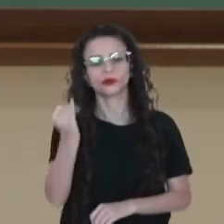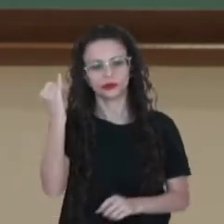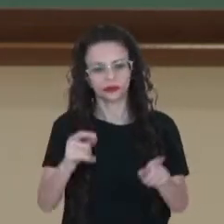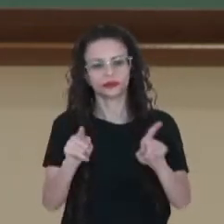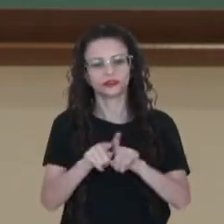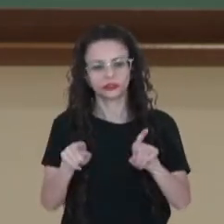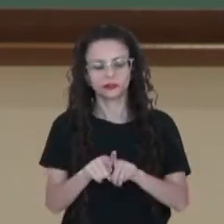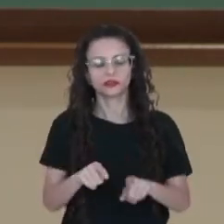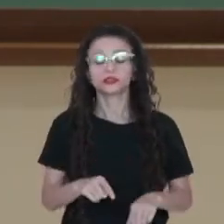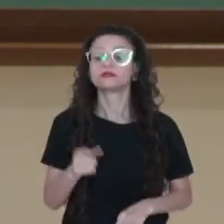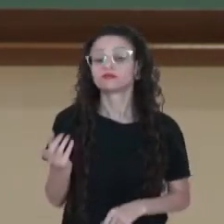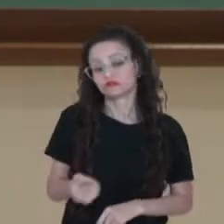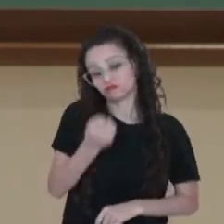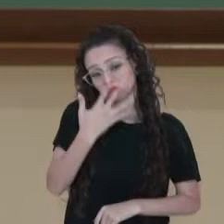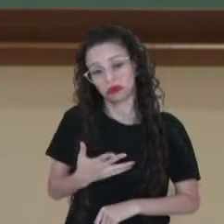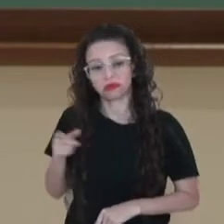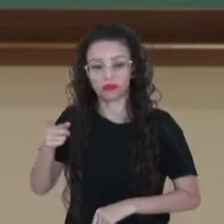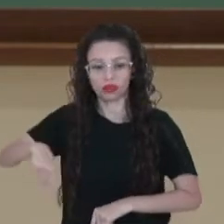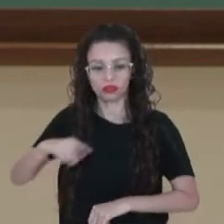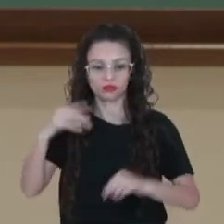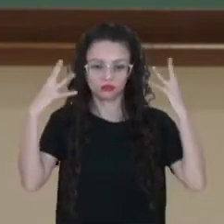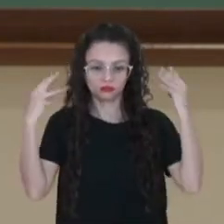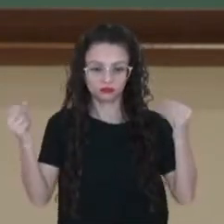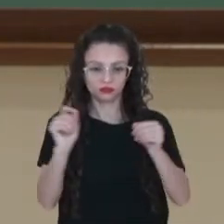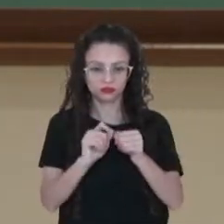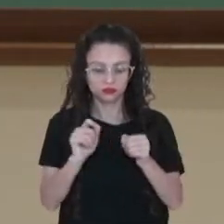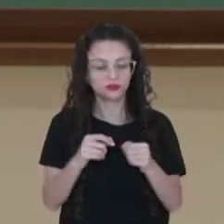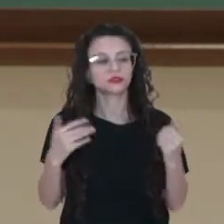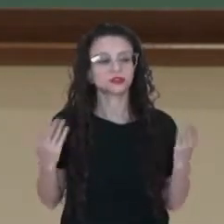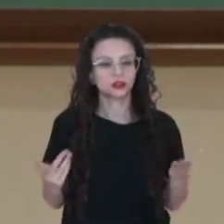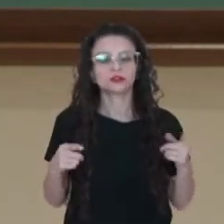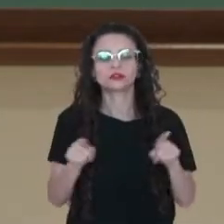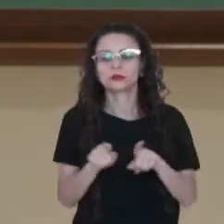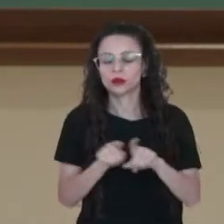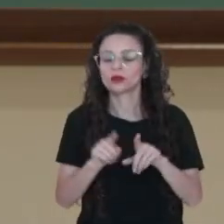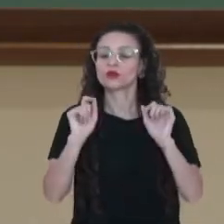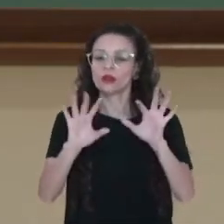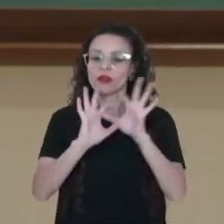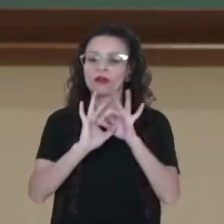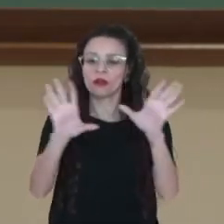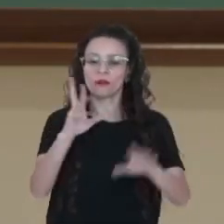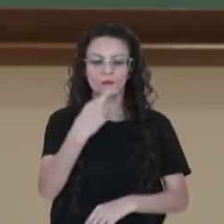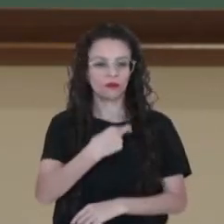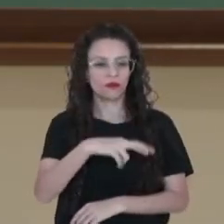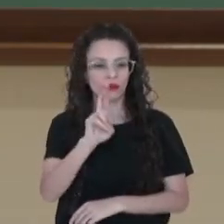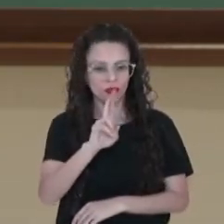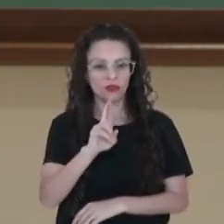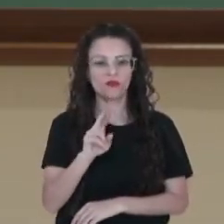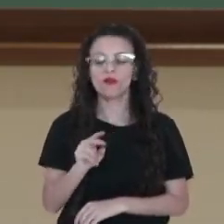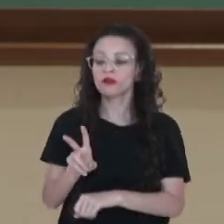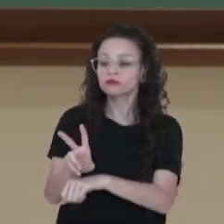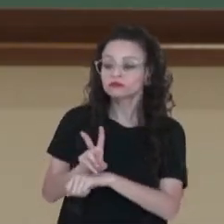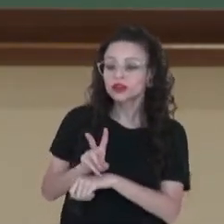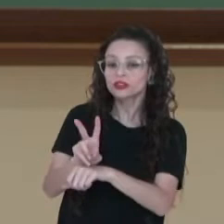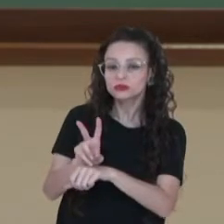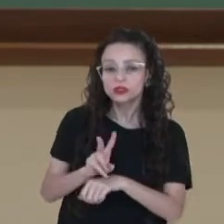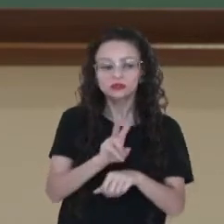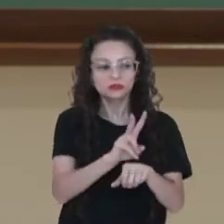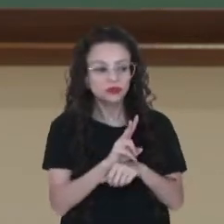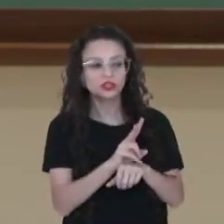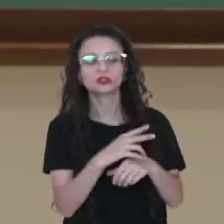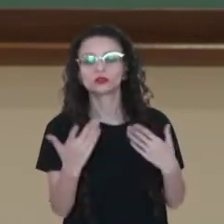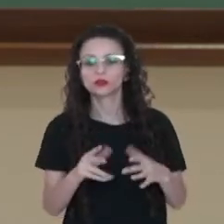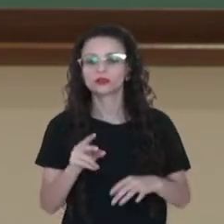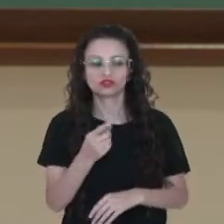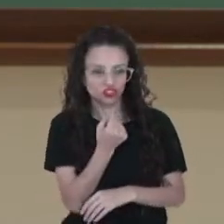também foi um legado deixado pelos holandeses, né? Além então da liberdade religiosa, dos empréstimos que eles fizeram para